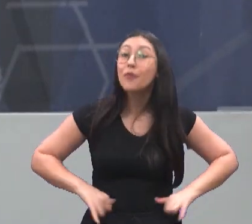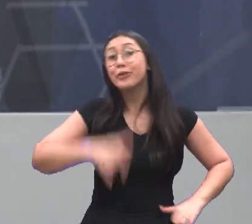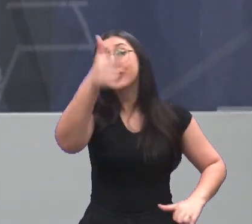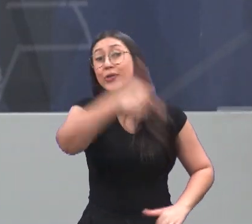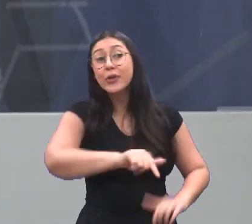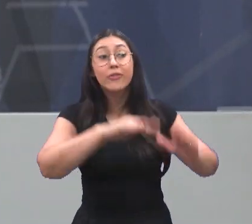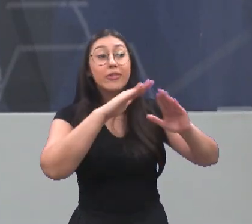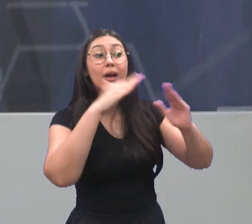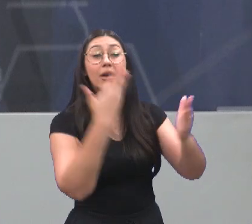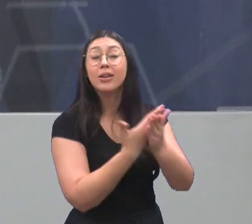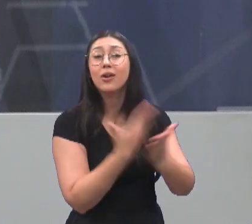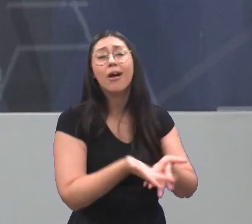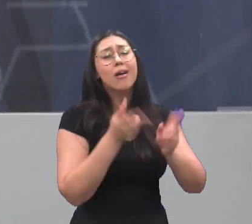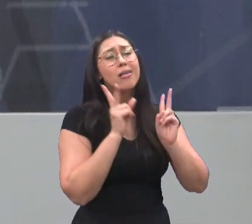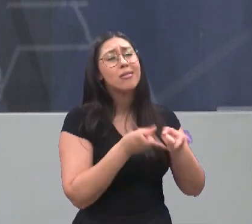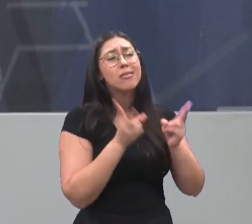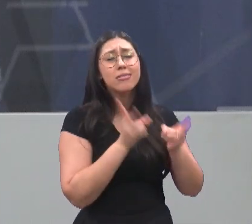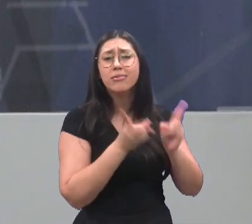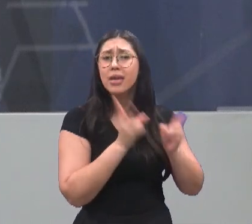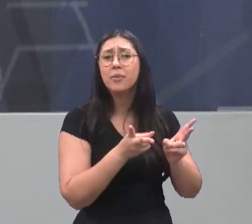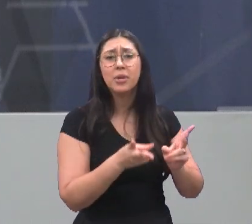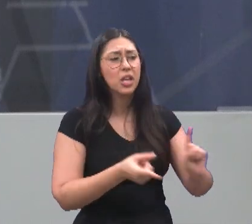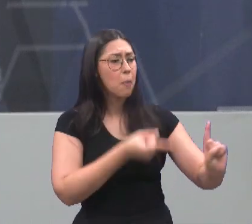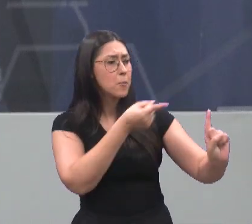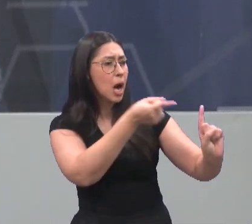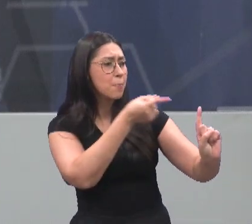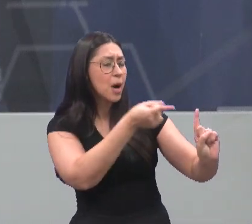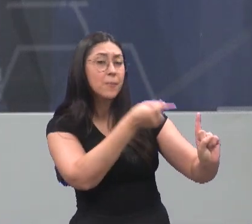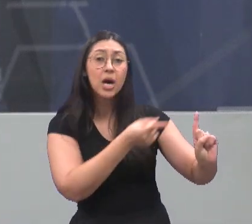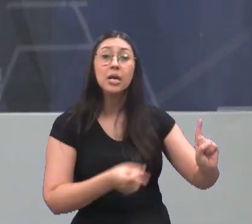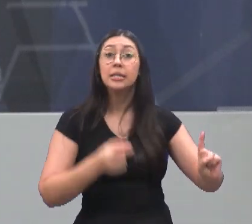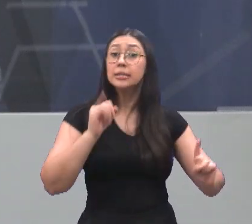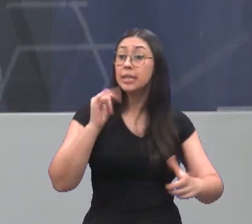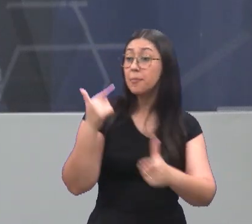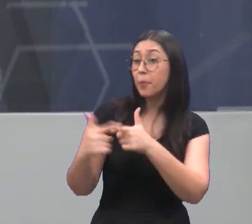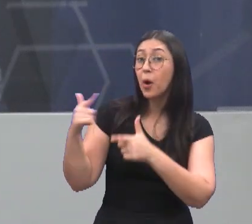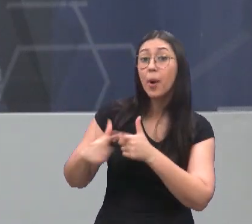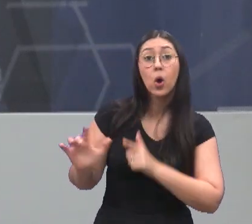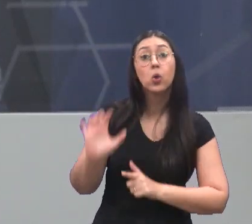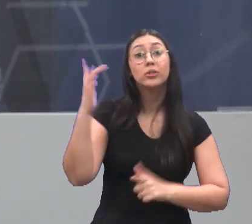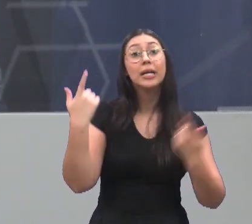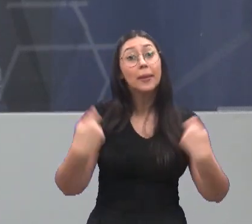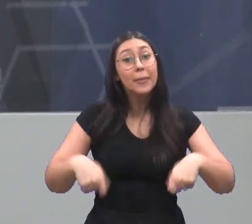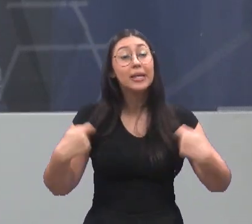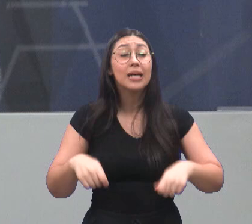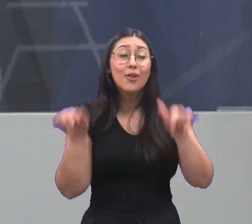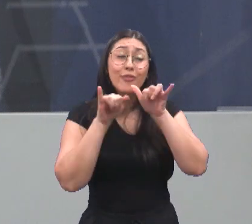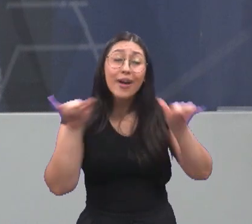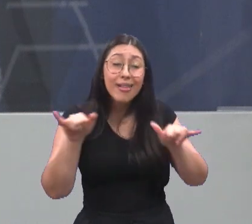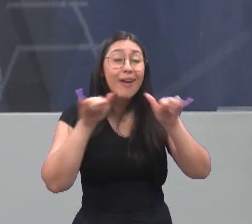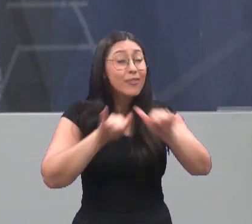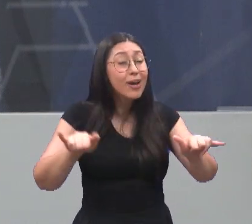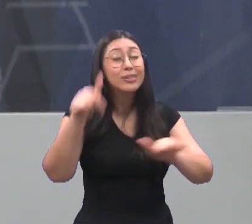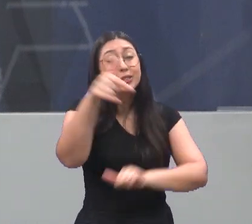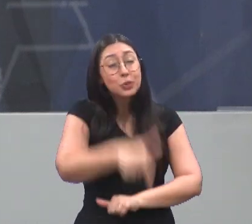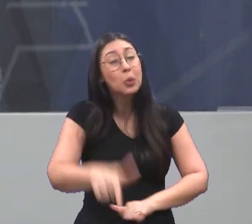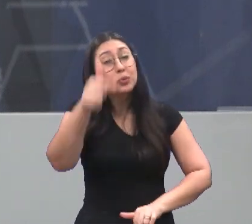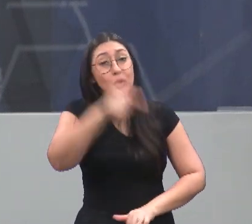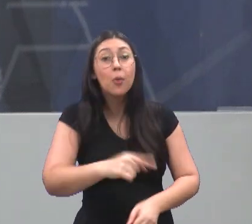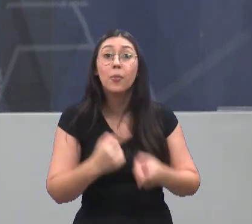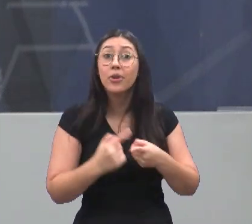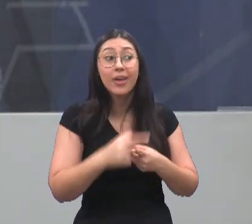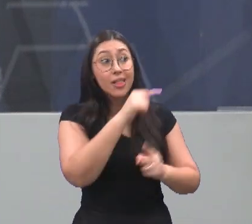nas escolas toda vez que é apontada, toda vez que acontece uma situação e que elas têm que reviver porque lá na escola